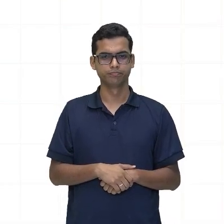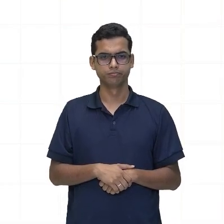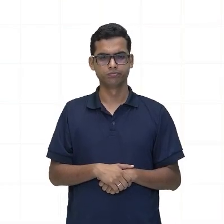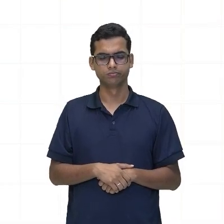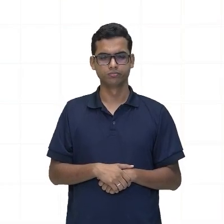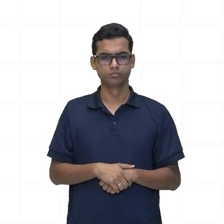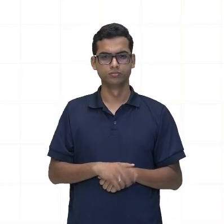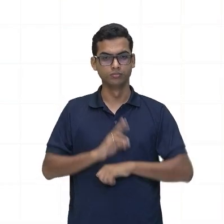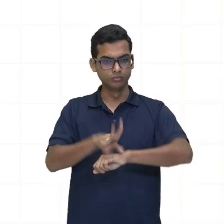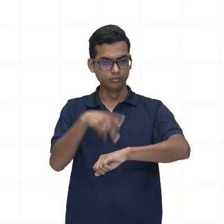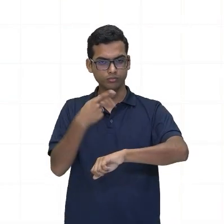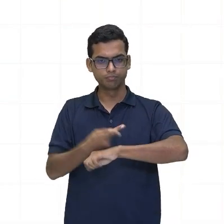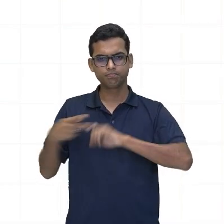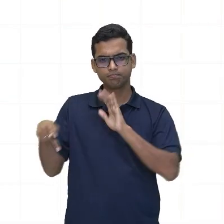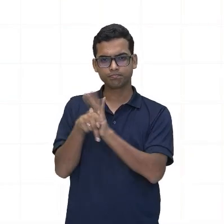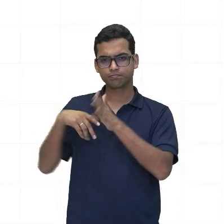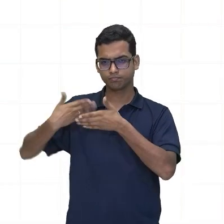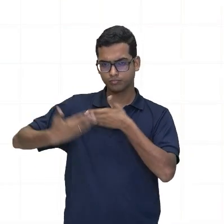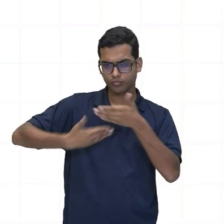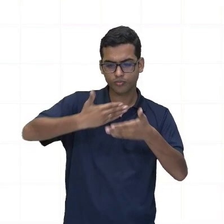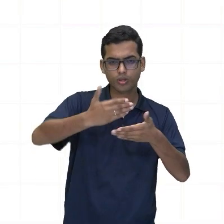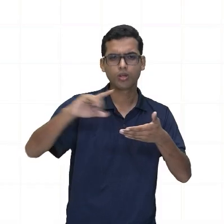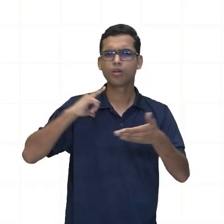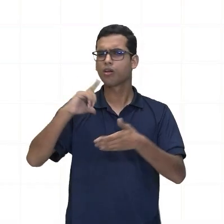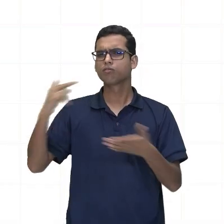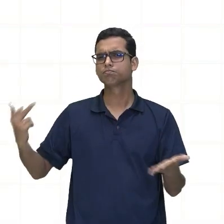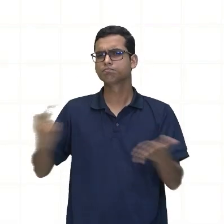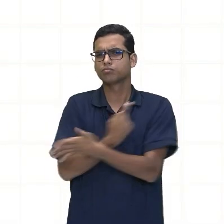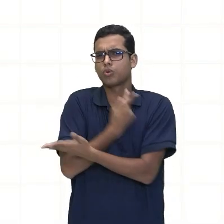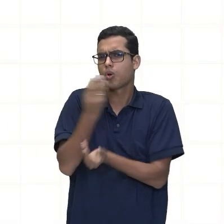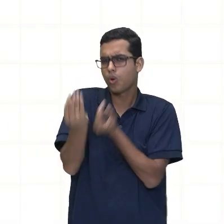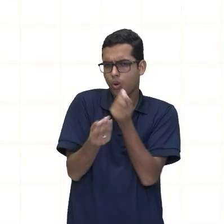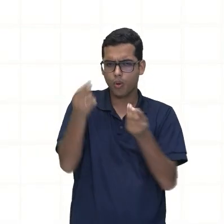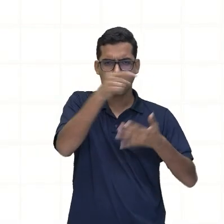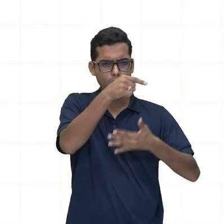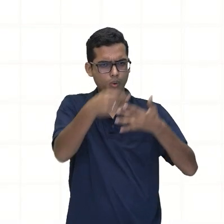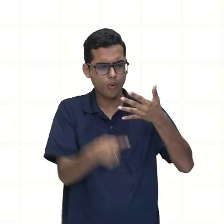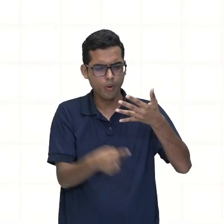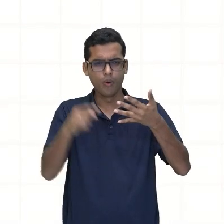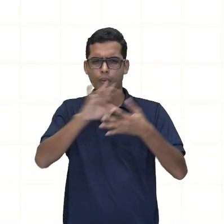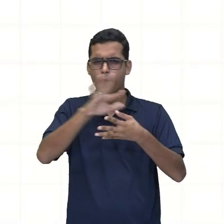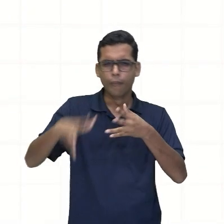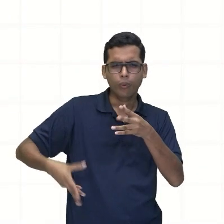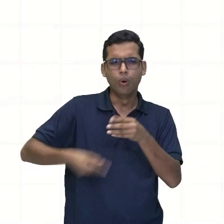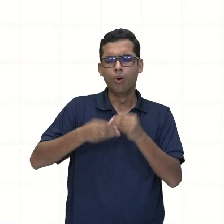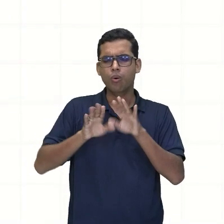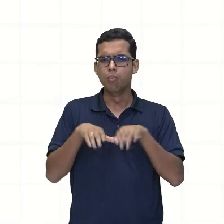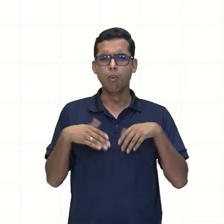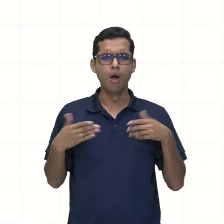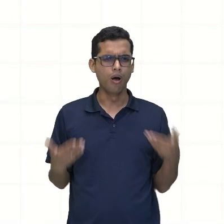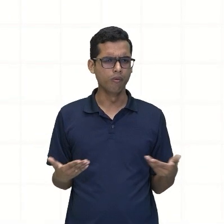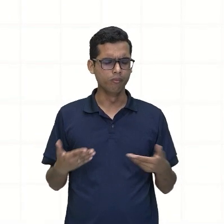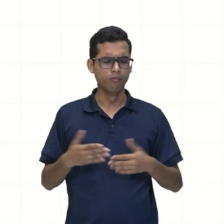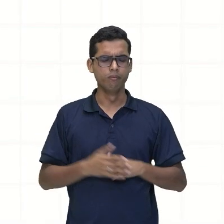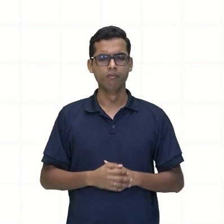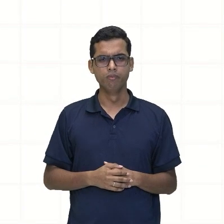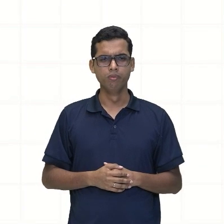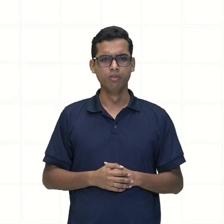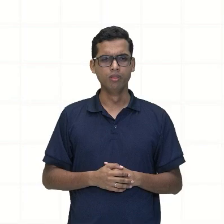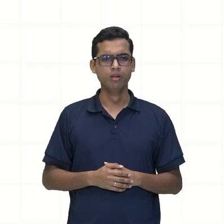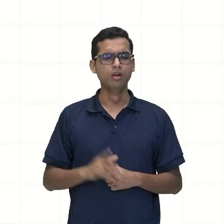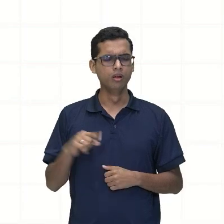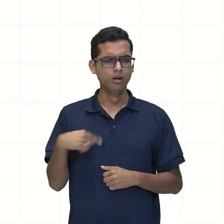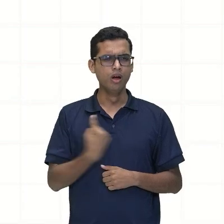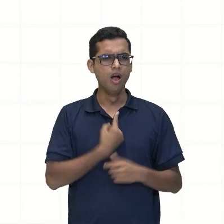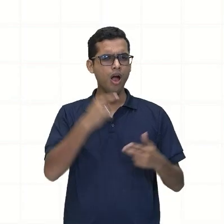de migração ocorrendo por vários fatores, né? E aí os fatores que contribuíram para essas migrações, nós